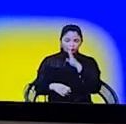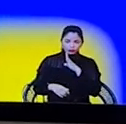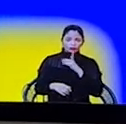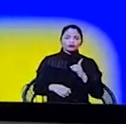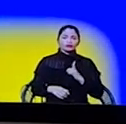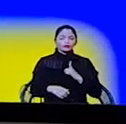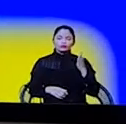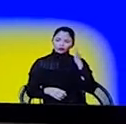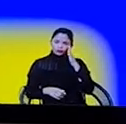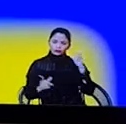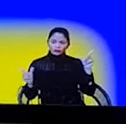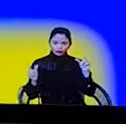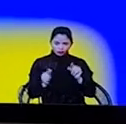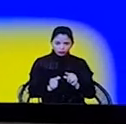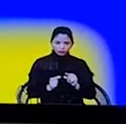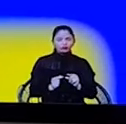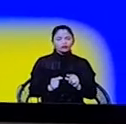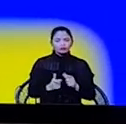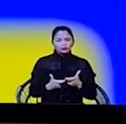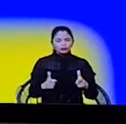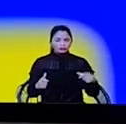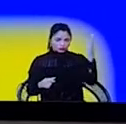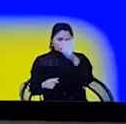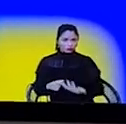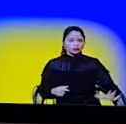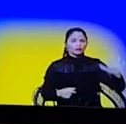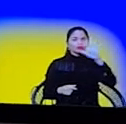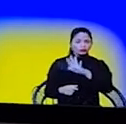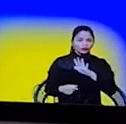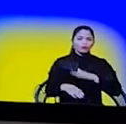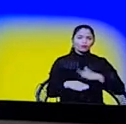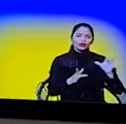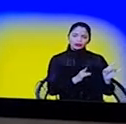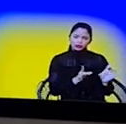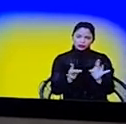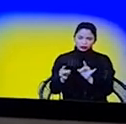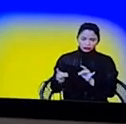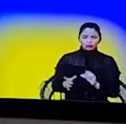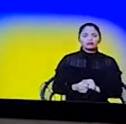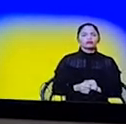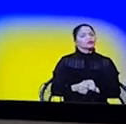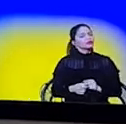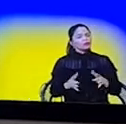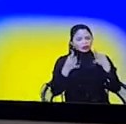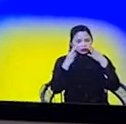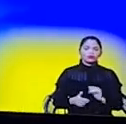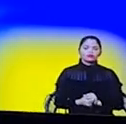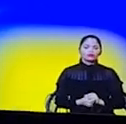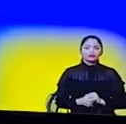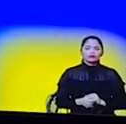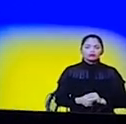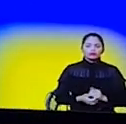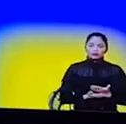gente sabe que reduzir o ticket médio e aumentar a abrangência Brasil escala ainda mais a sua venda. Então aqui eu trago uma atenção especial para quem está